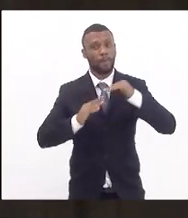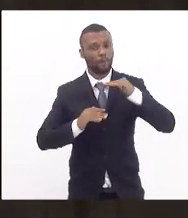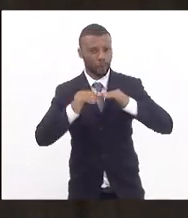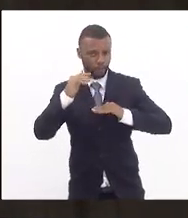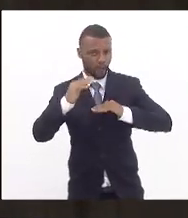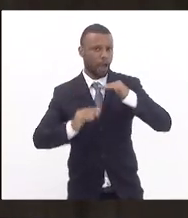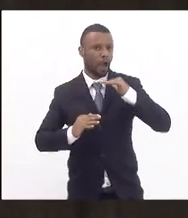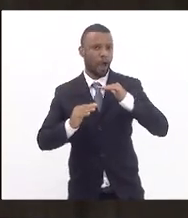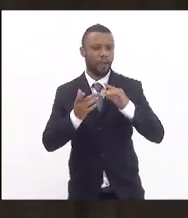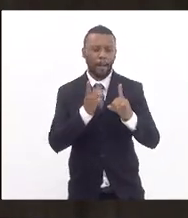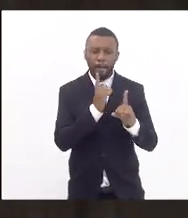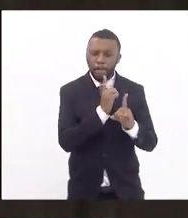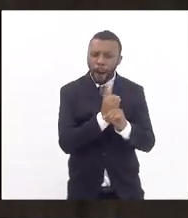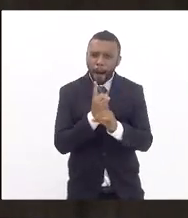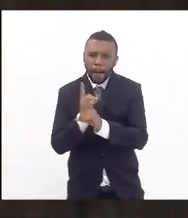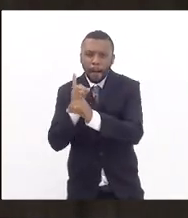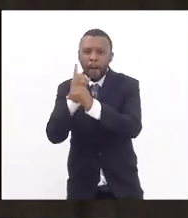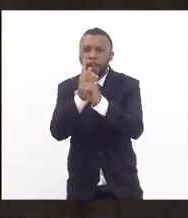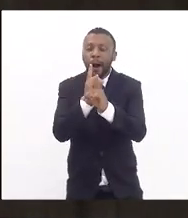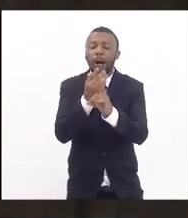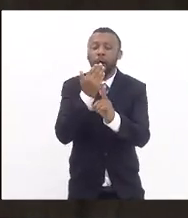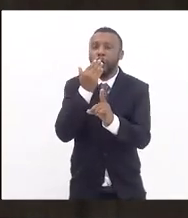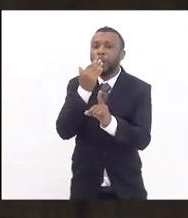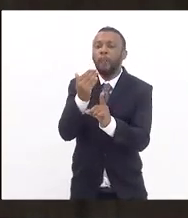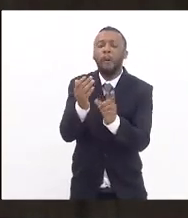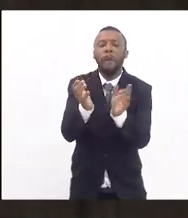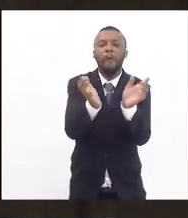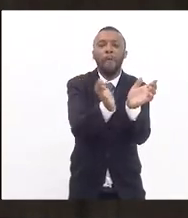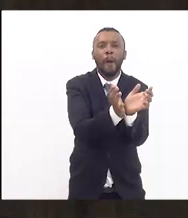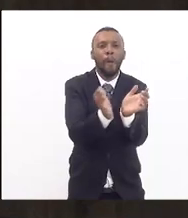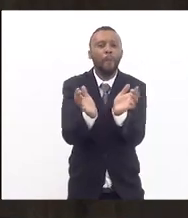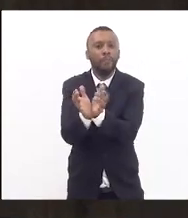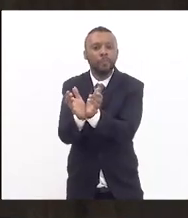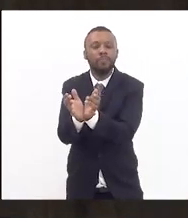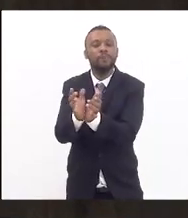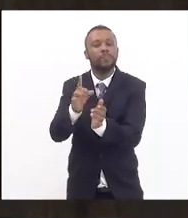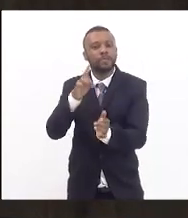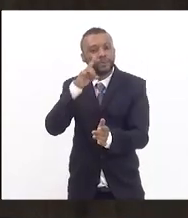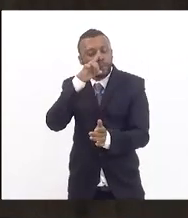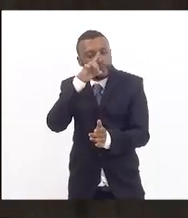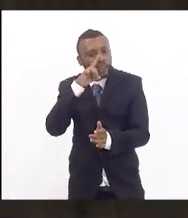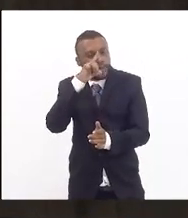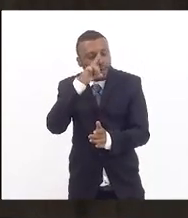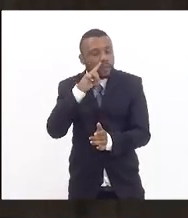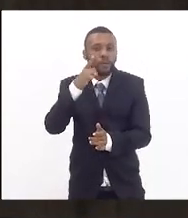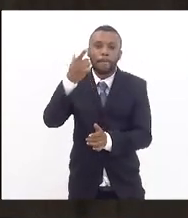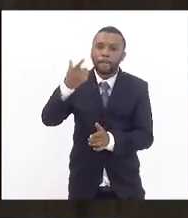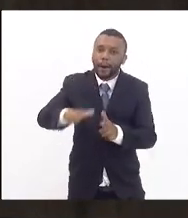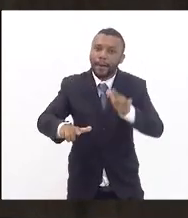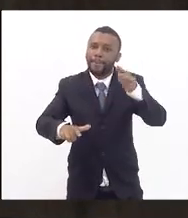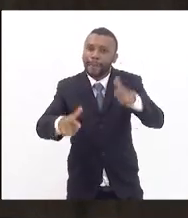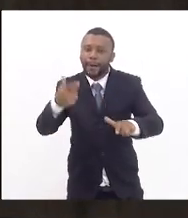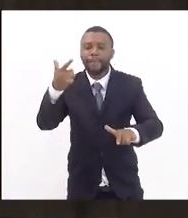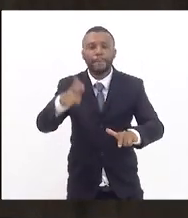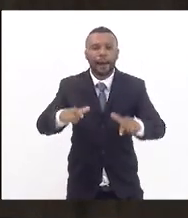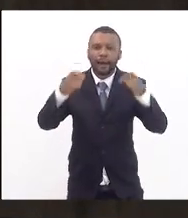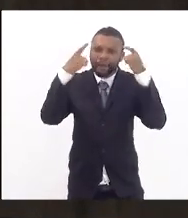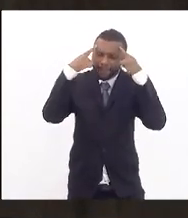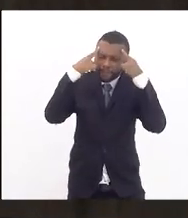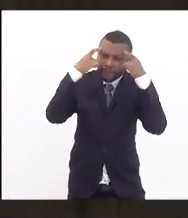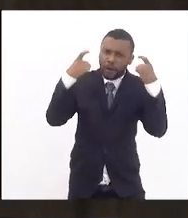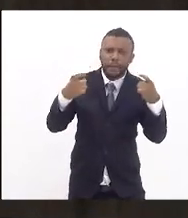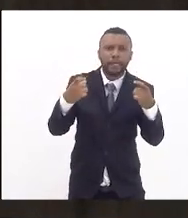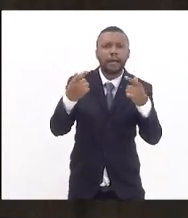na identificação e classificação dos riscos de repetição e agravamento da violência. Então, ele